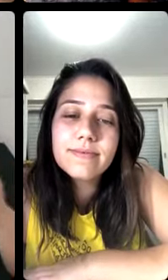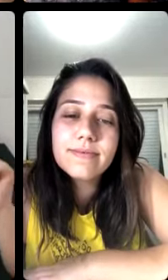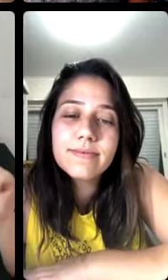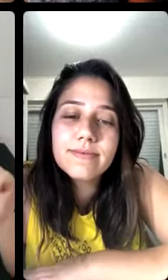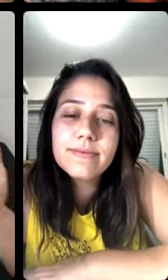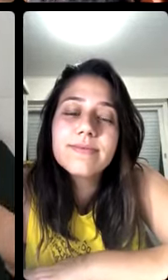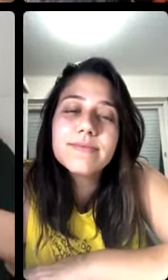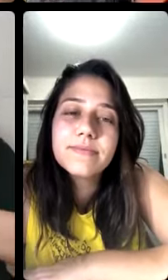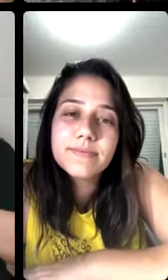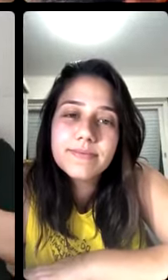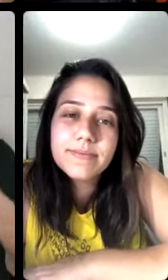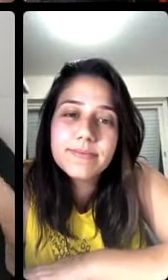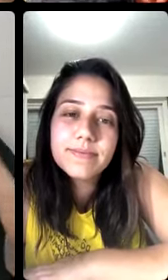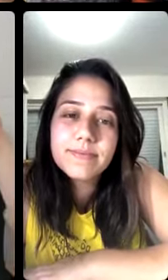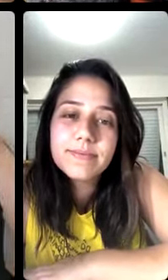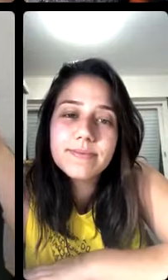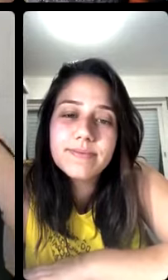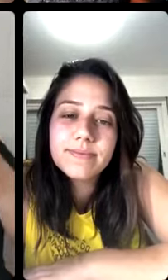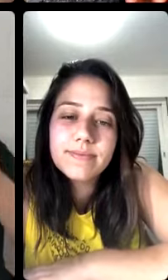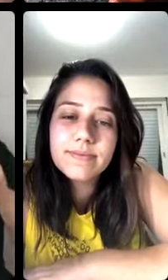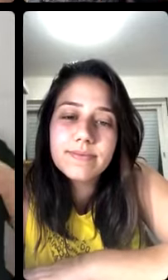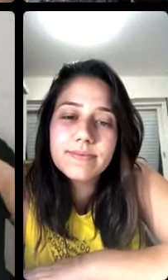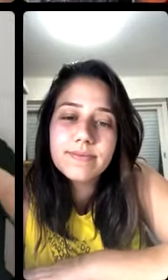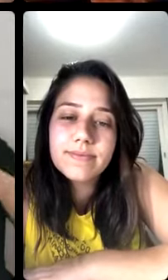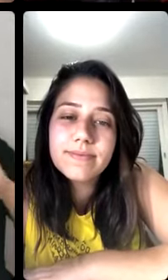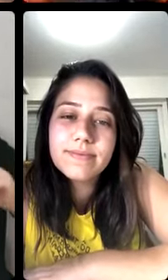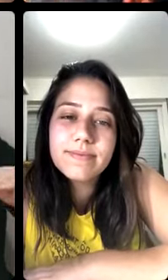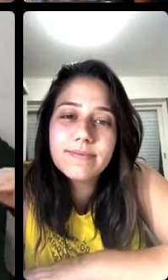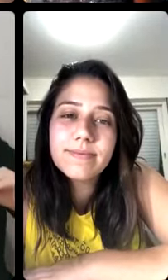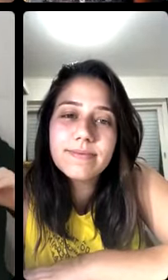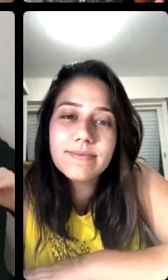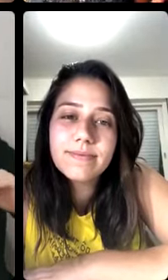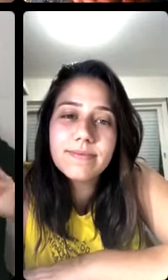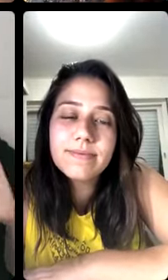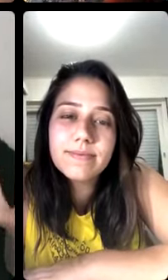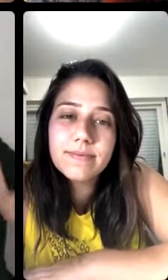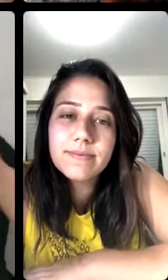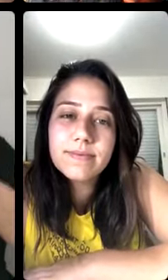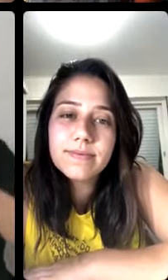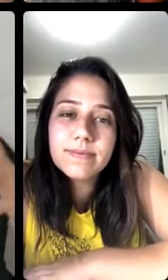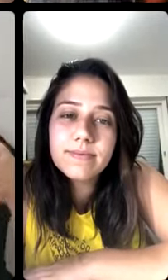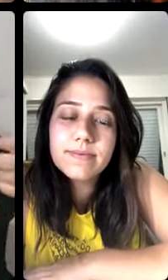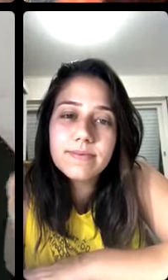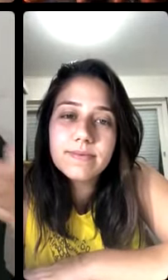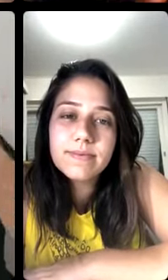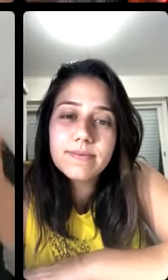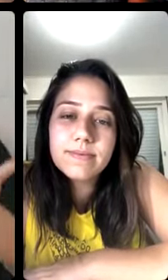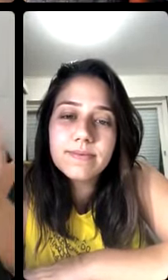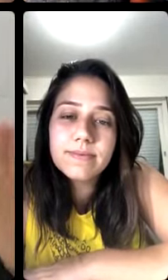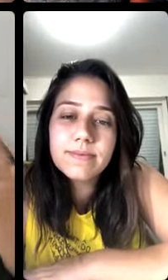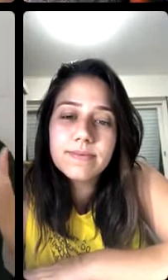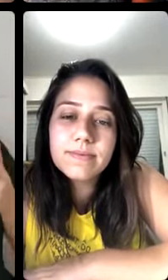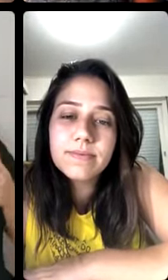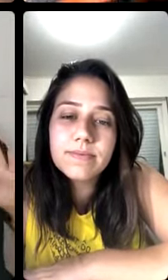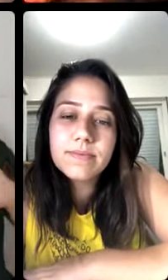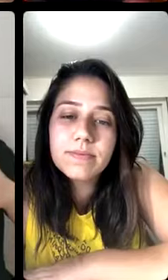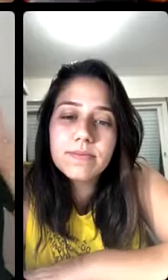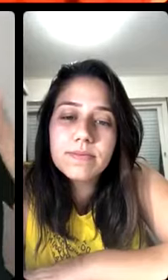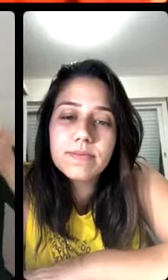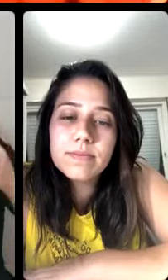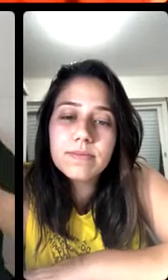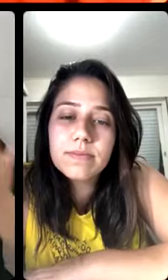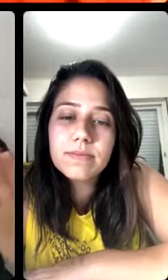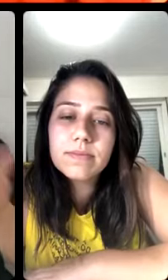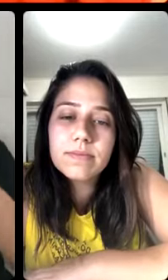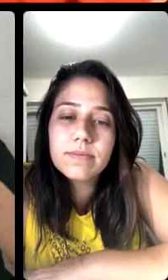zona de conforto para fora da universidade, né? Para fora dos muros da universidade. E aí a gente faz uma imersão no projeto Rondon, esses